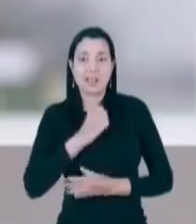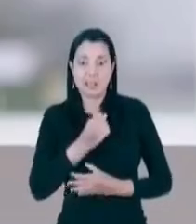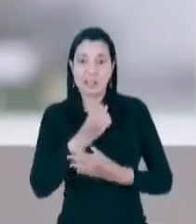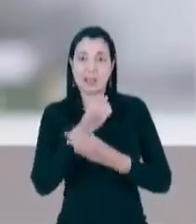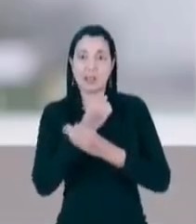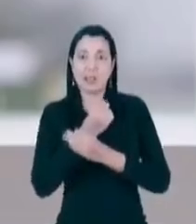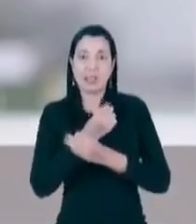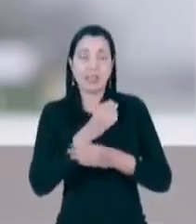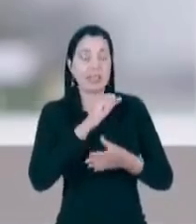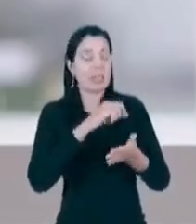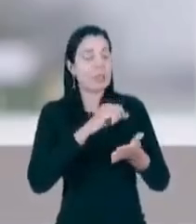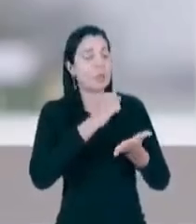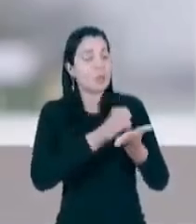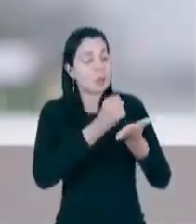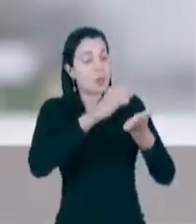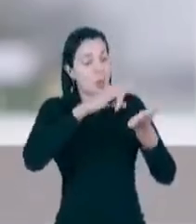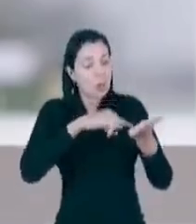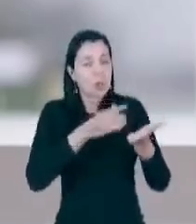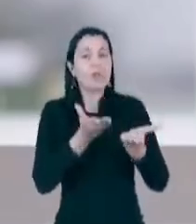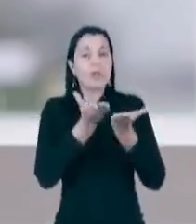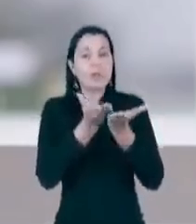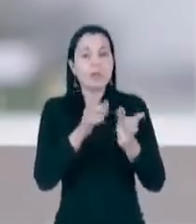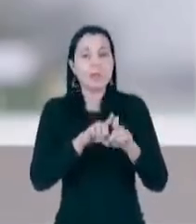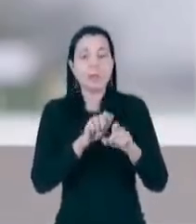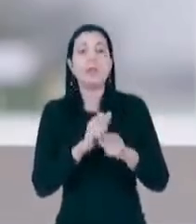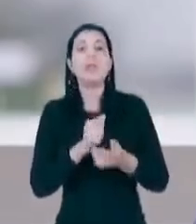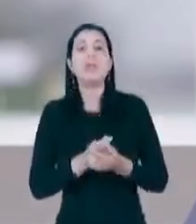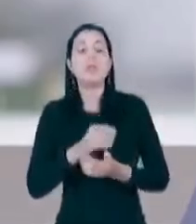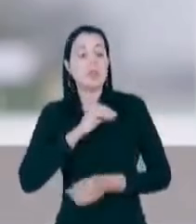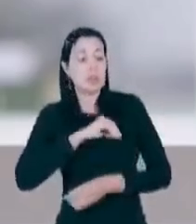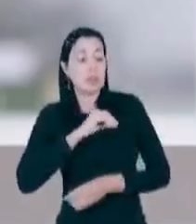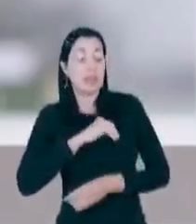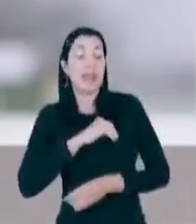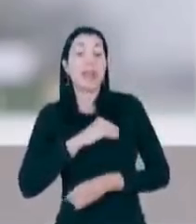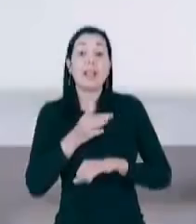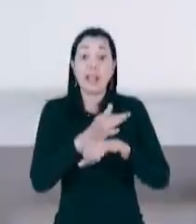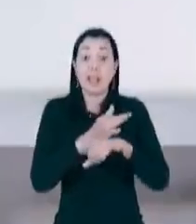da carteira assinada, o 13º salário, as férias